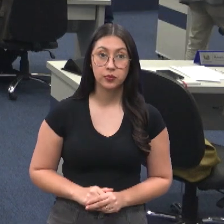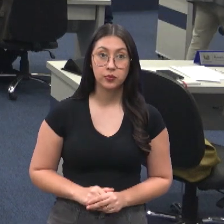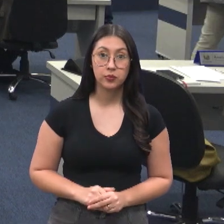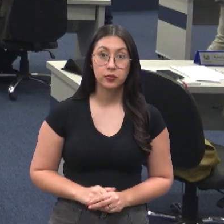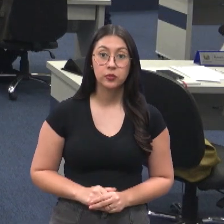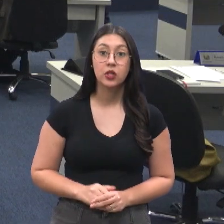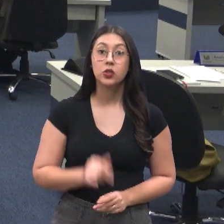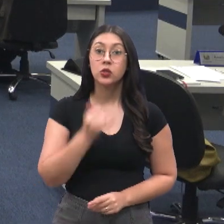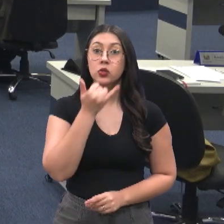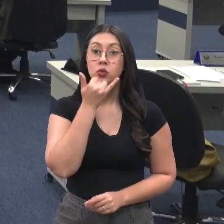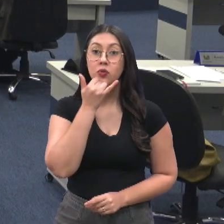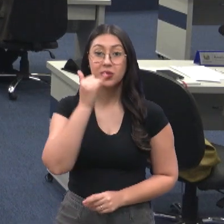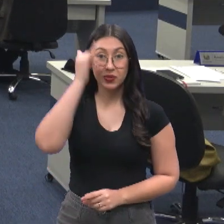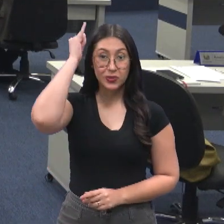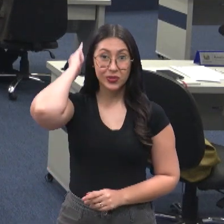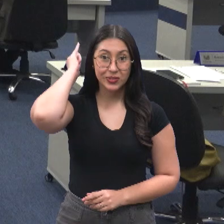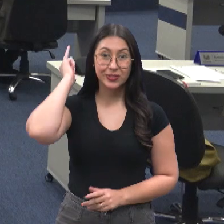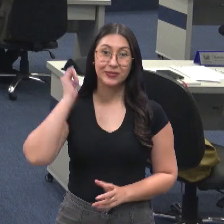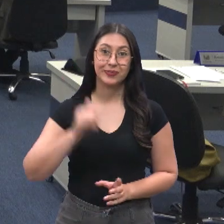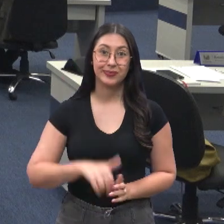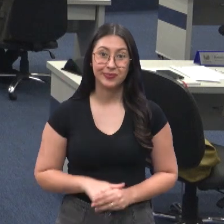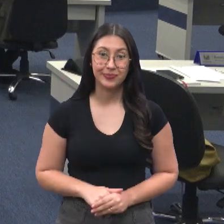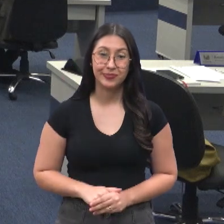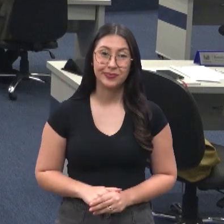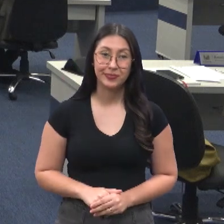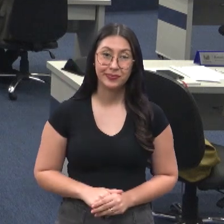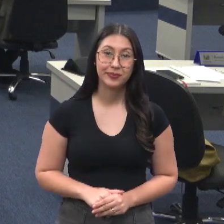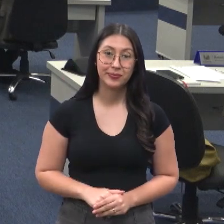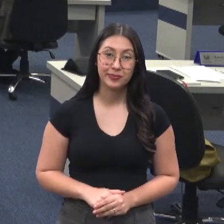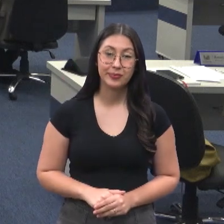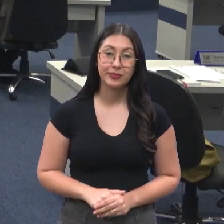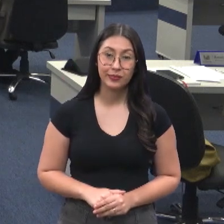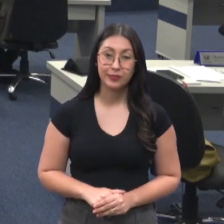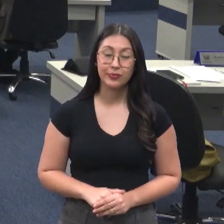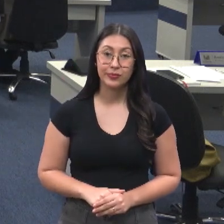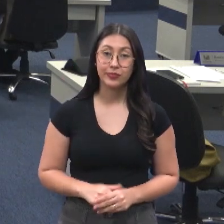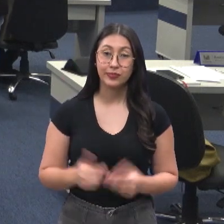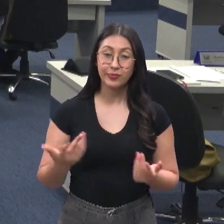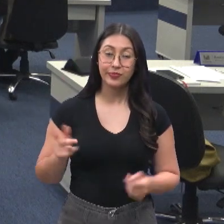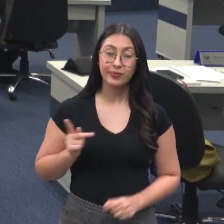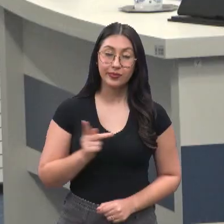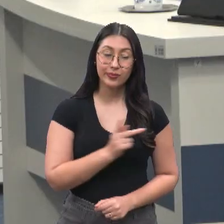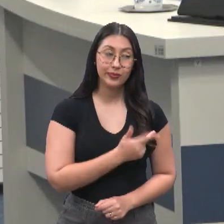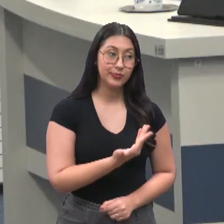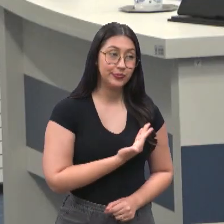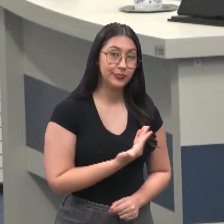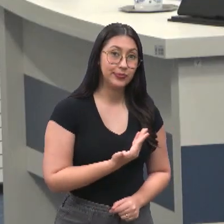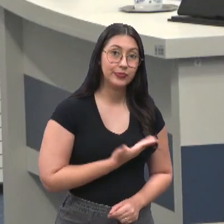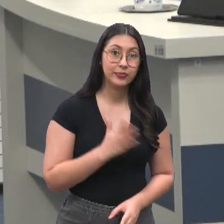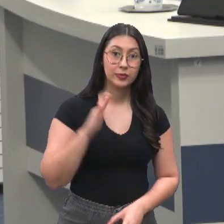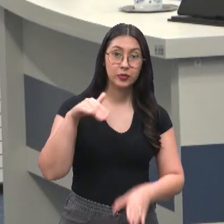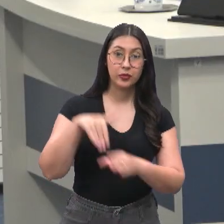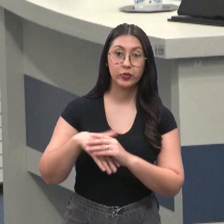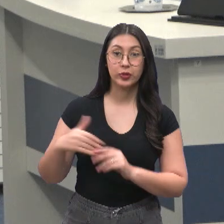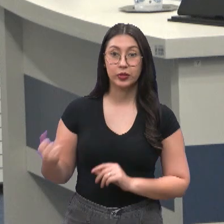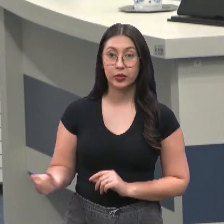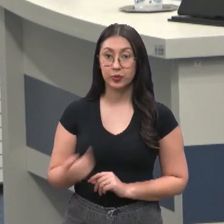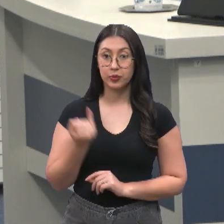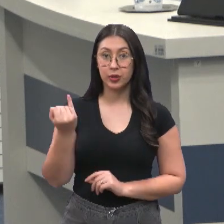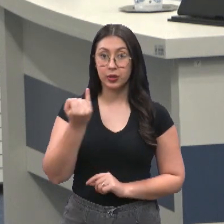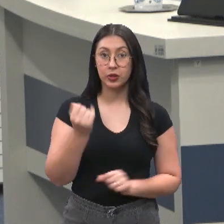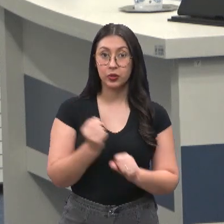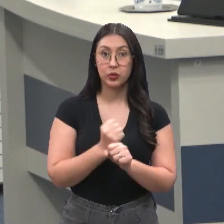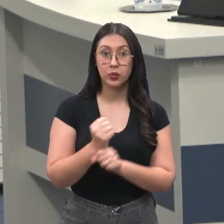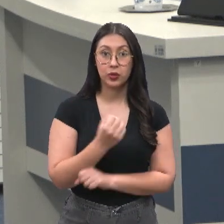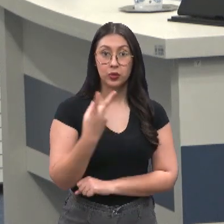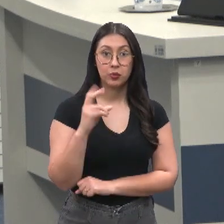Sidney Campos, desculpa, Sidney. Presidente, demais colegas, é importante essa votação. Em 2014, eu tive um